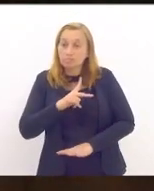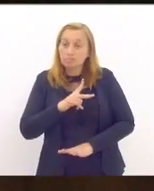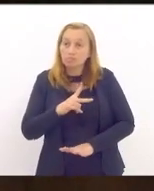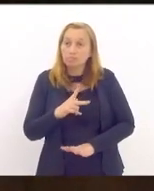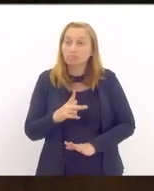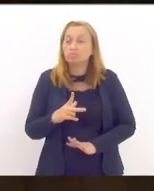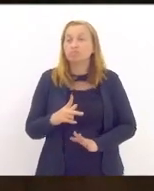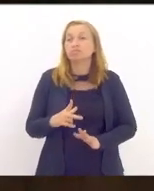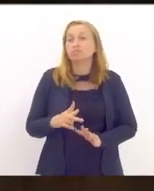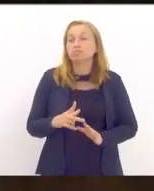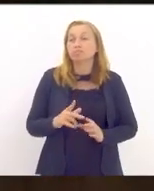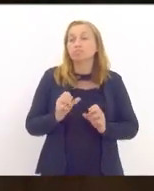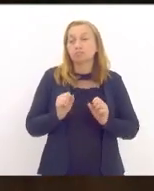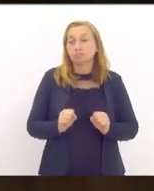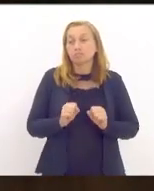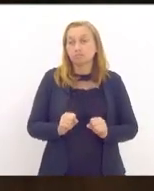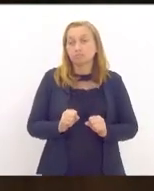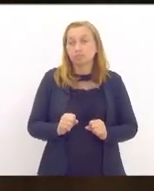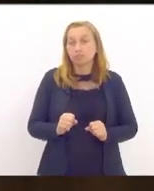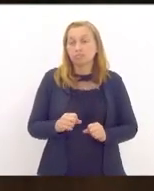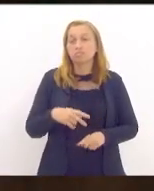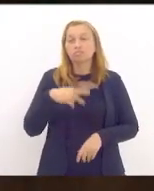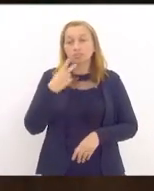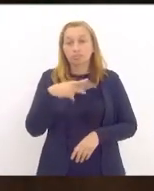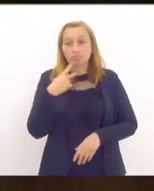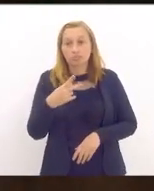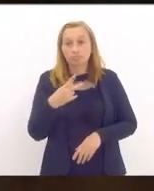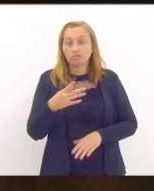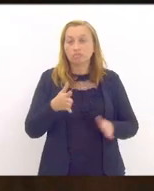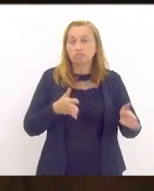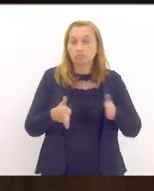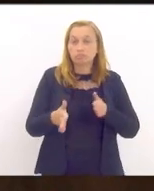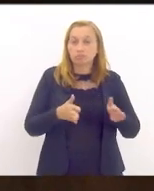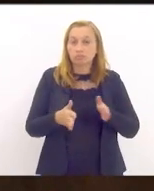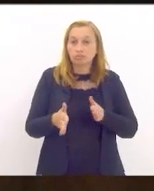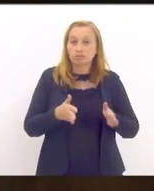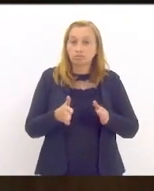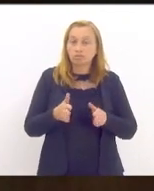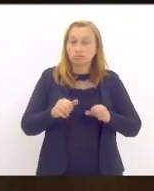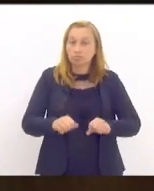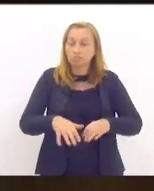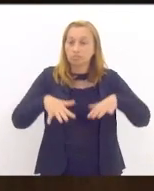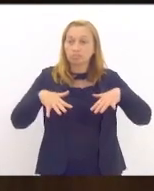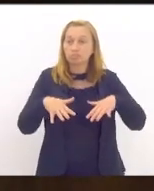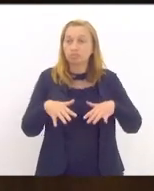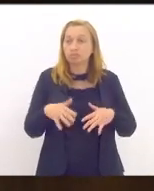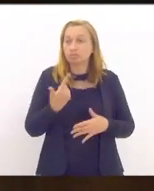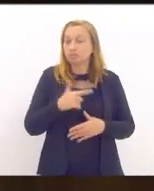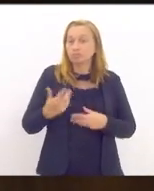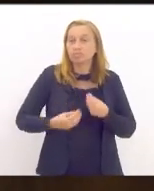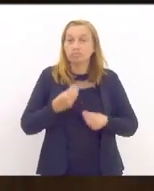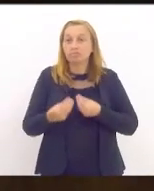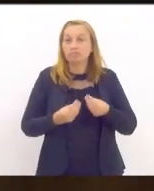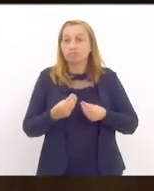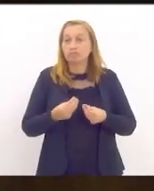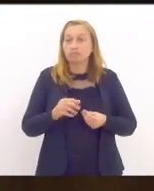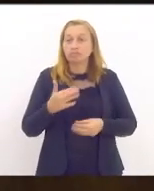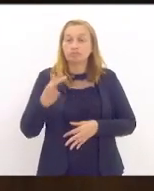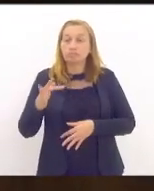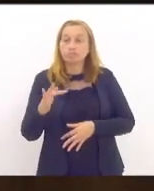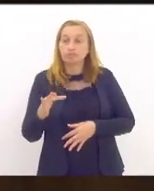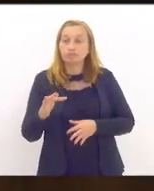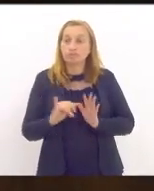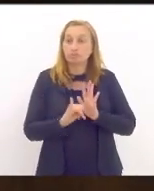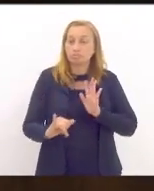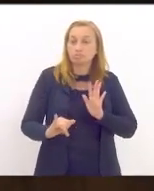rendimento fala que os pareceres podem ser verbais durante as sessões portanto não tem lógica a ver prévia de publicação